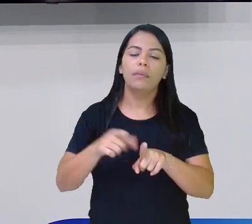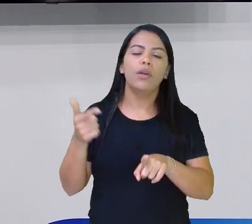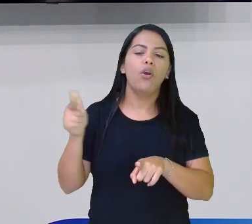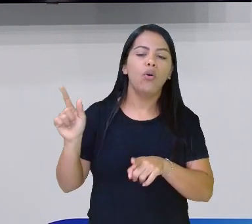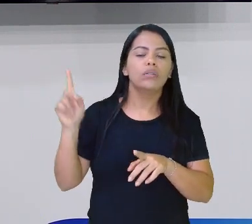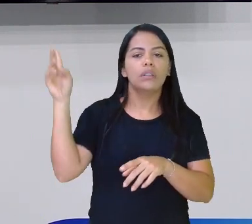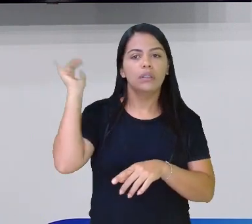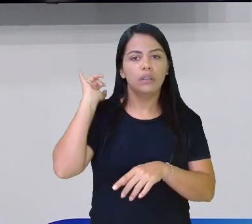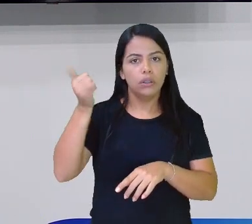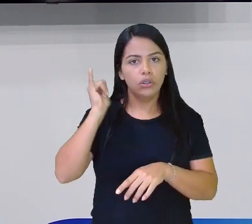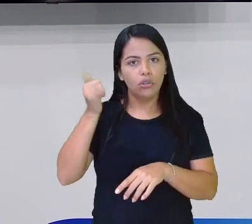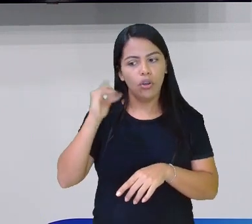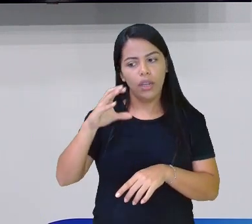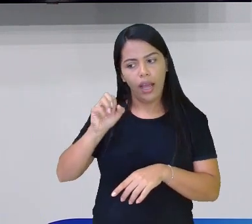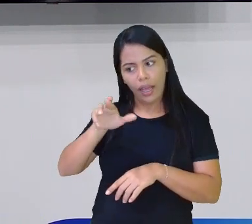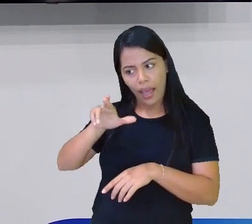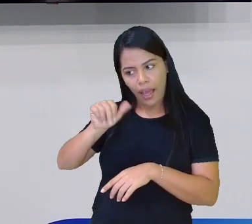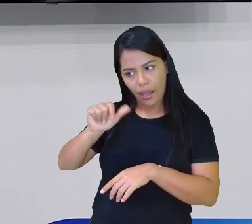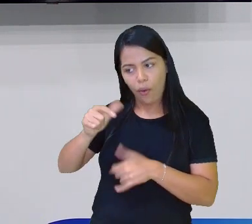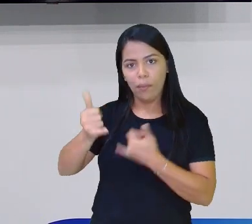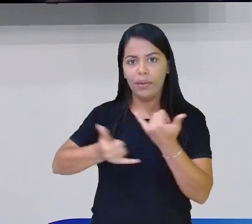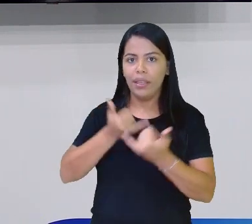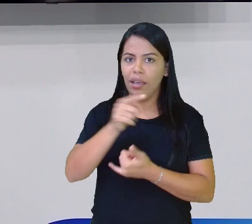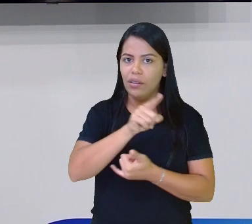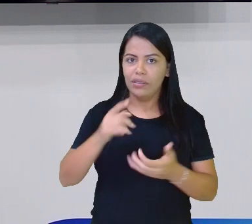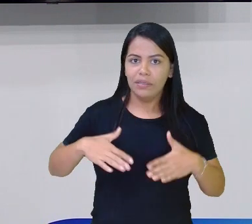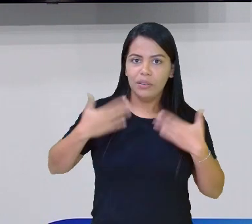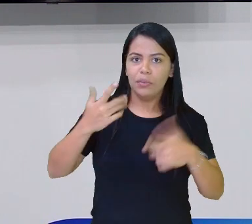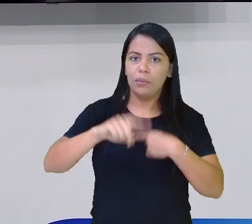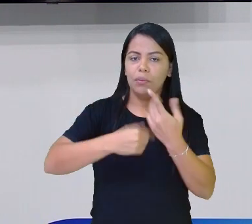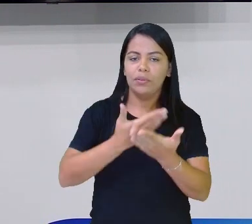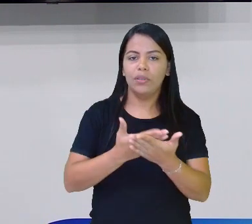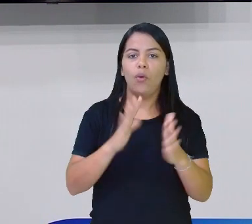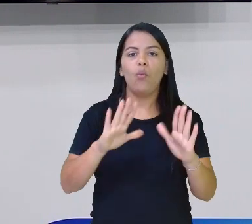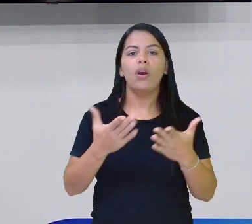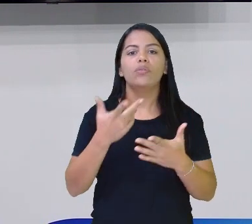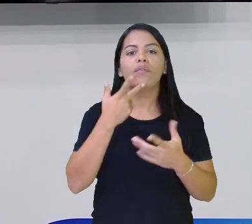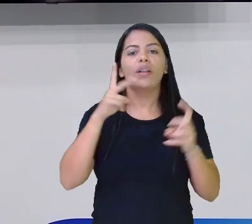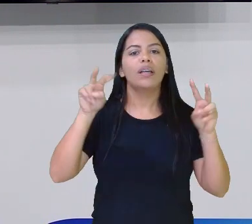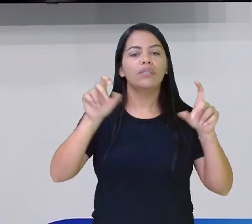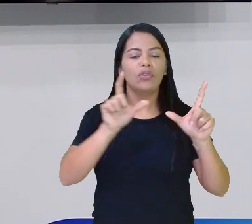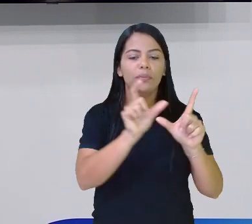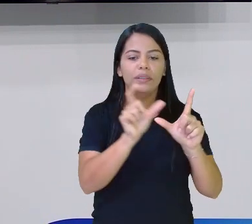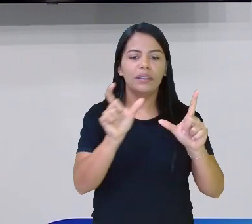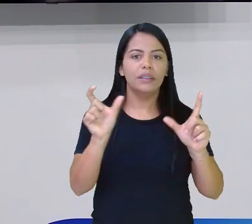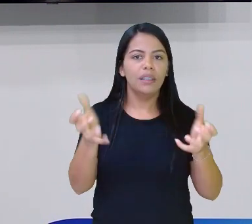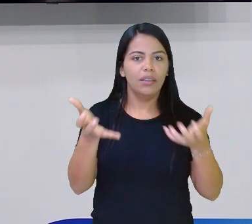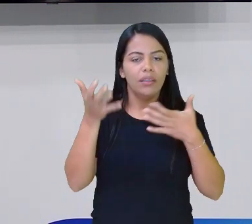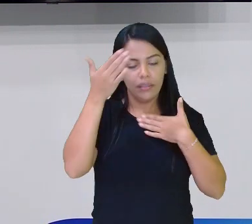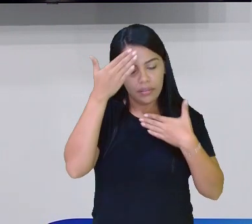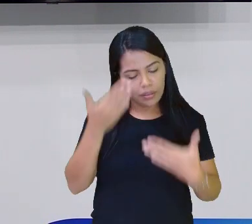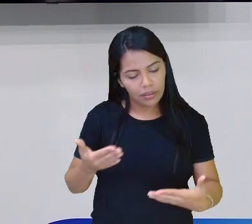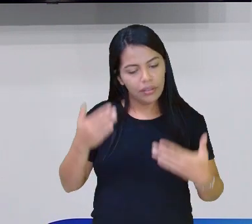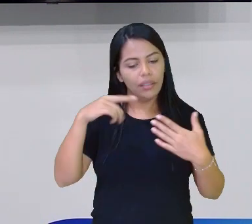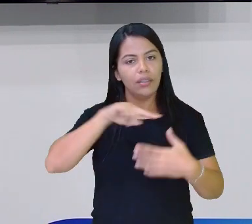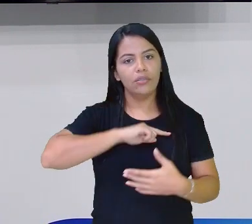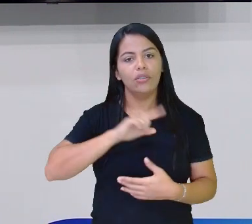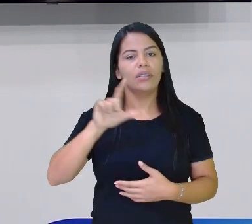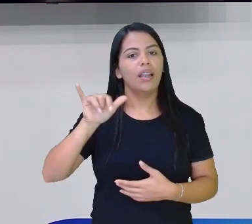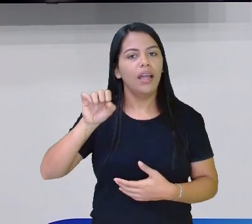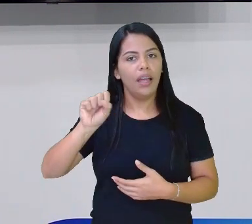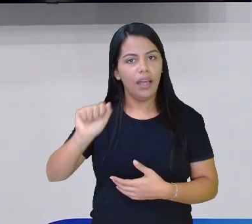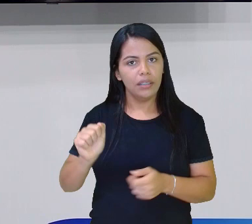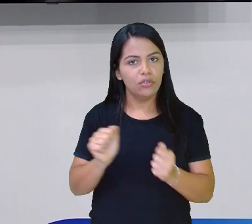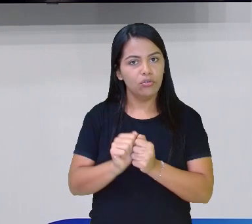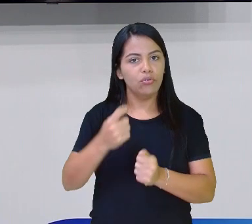E você vai se inspirar para a nossa próxima aula. Quando eu falar de tirinha, você está craque. Eu quero aqui agradecer a nossa Laisa, né,